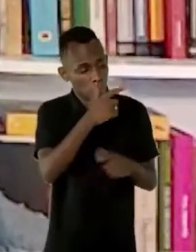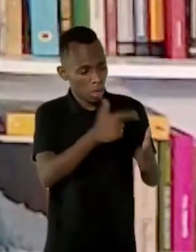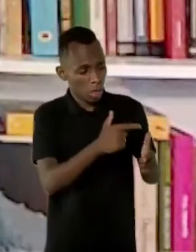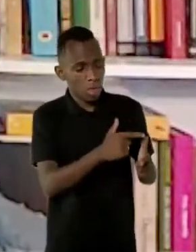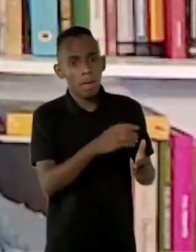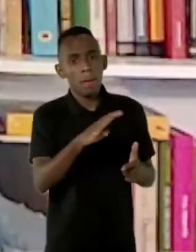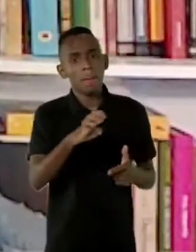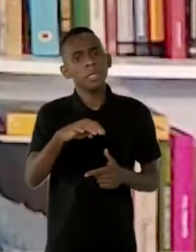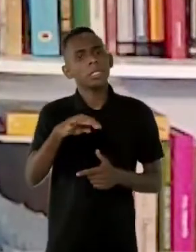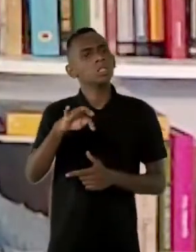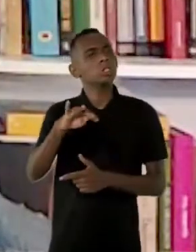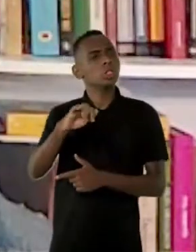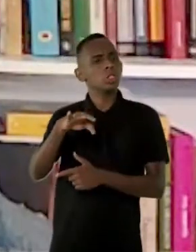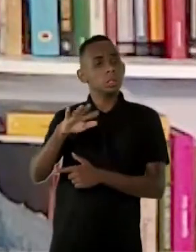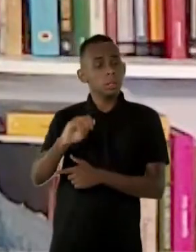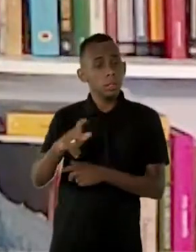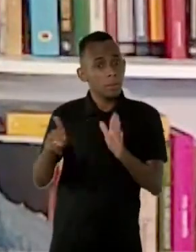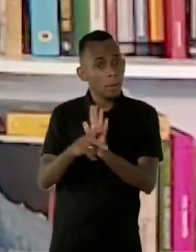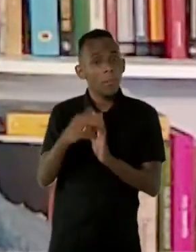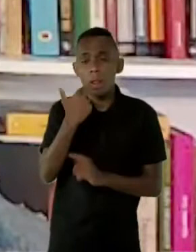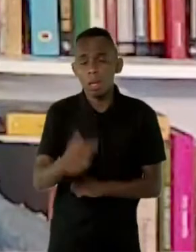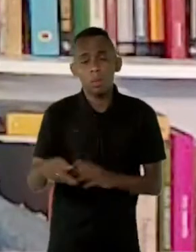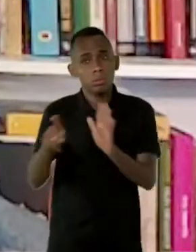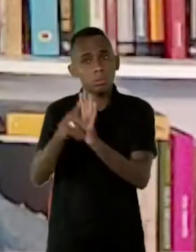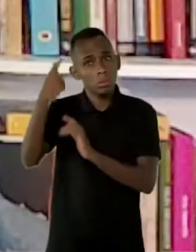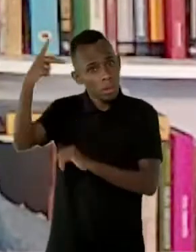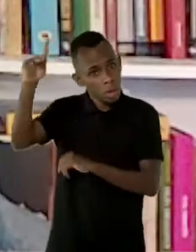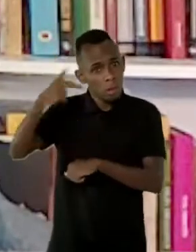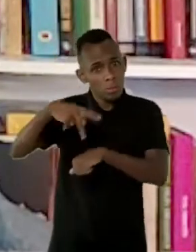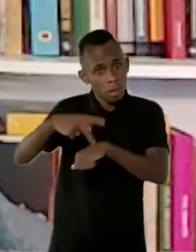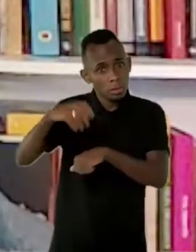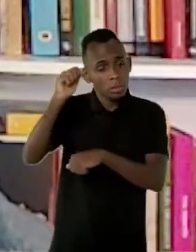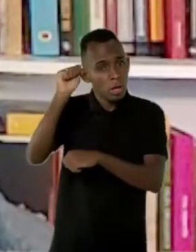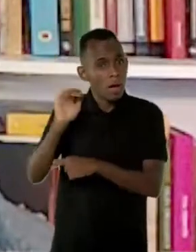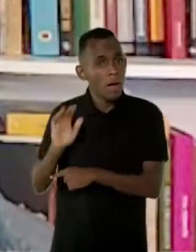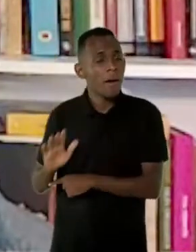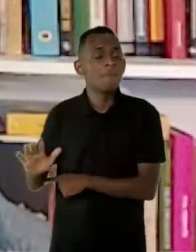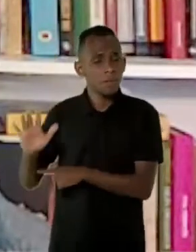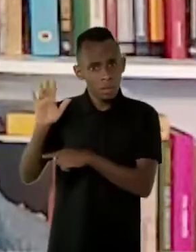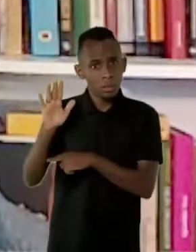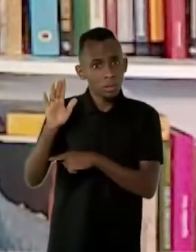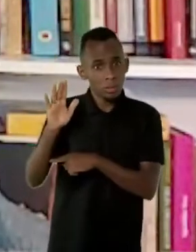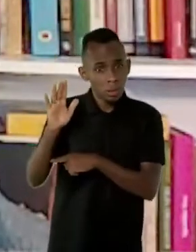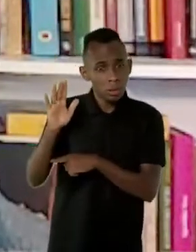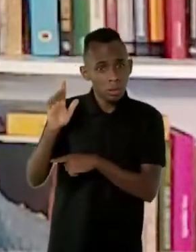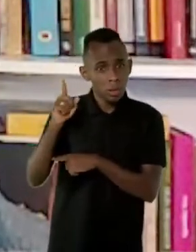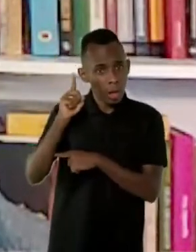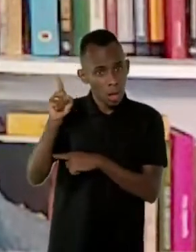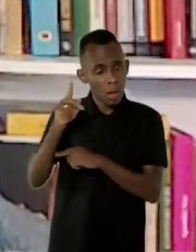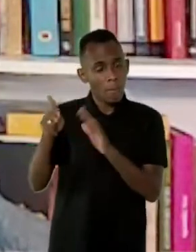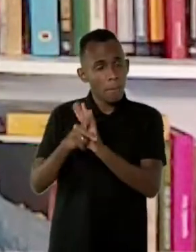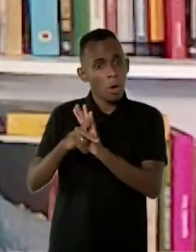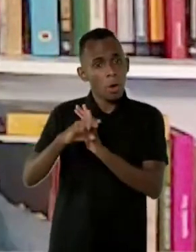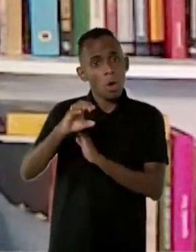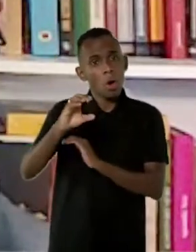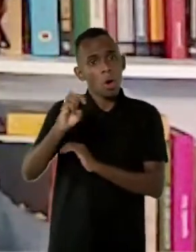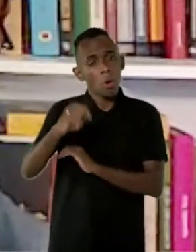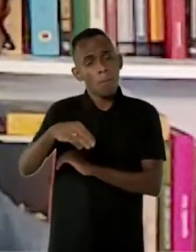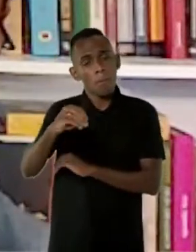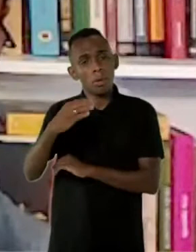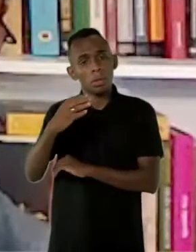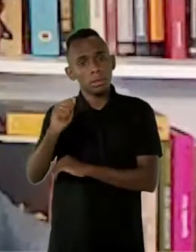que vem de uma língua moçambicana, a língua xinxangana, falada em Moçambique. Bitita quer